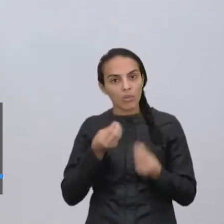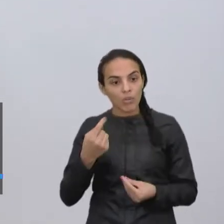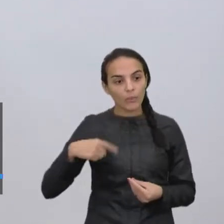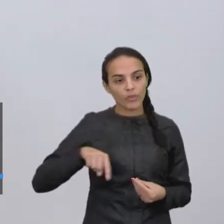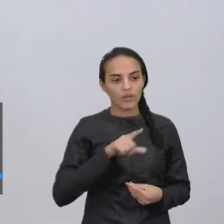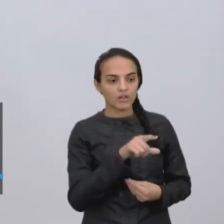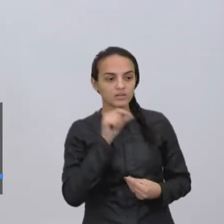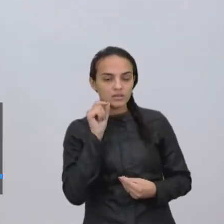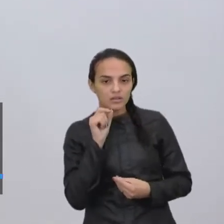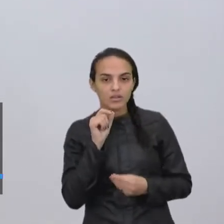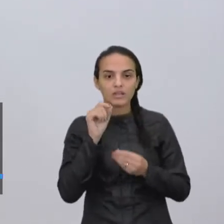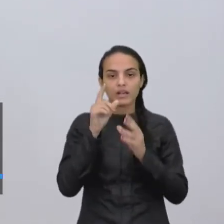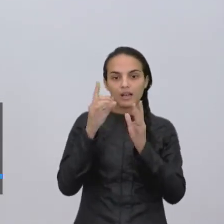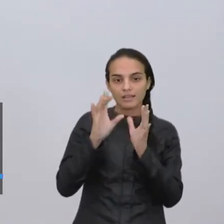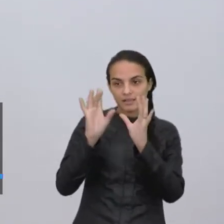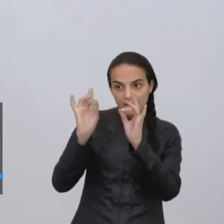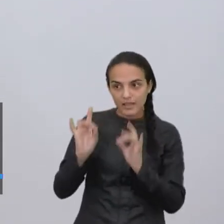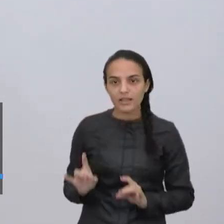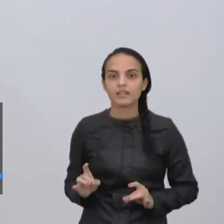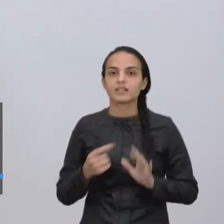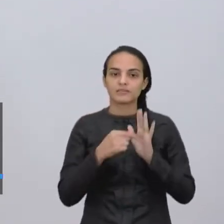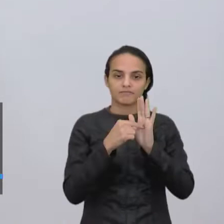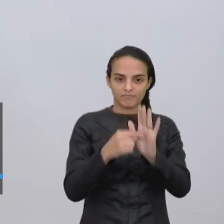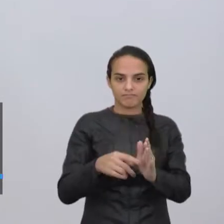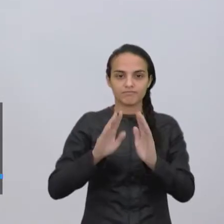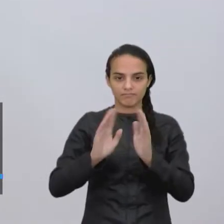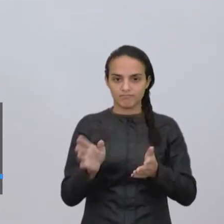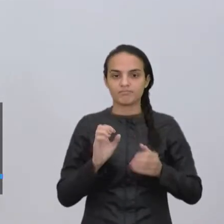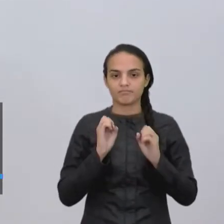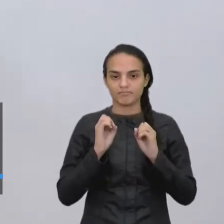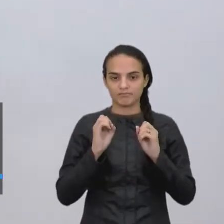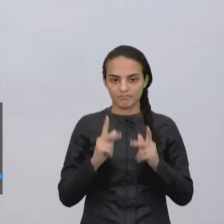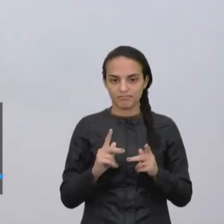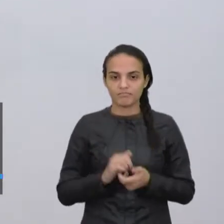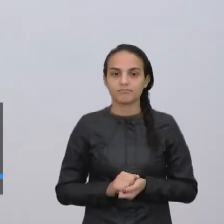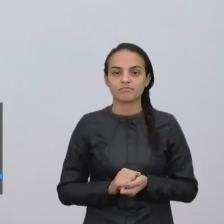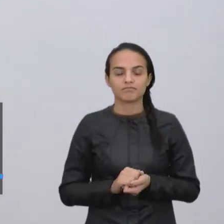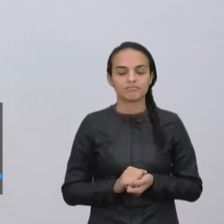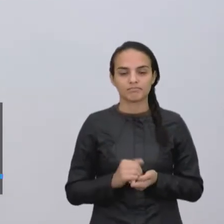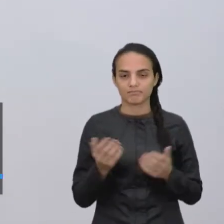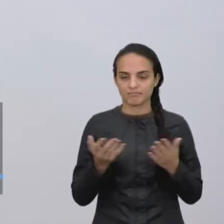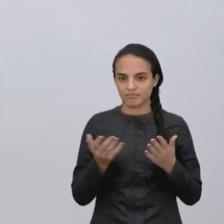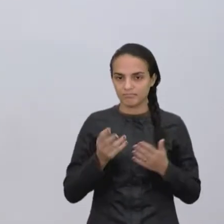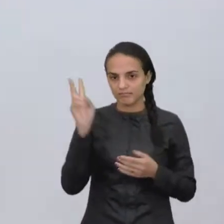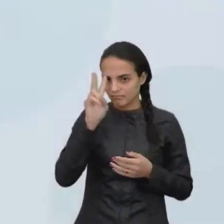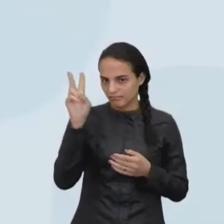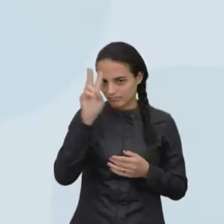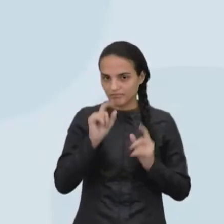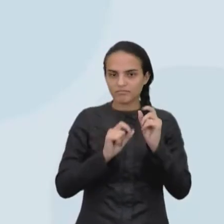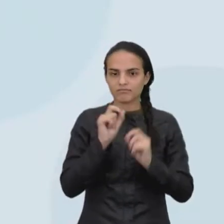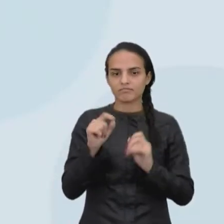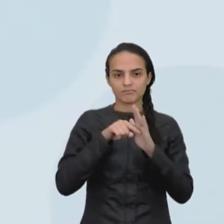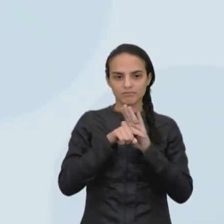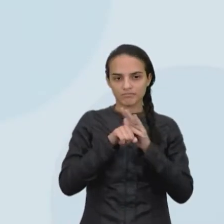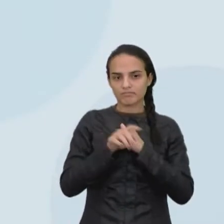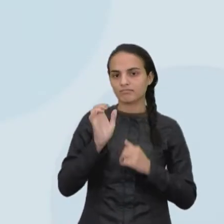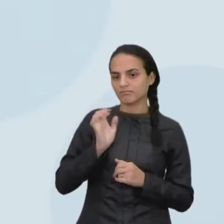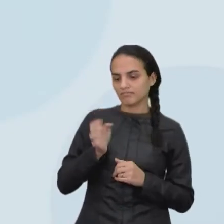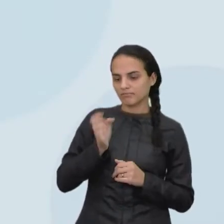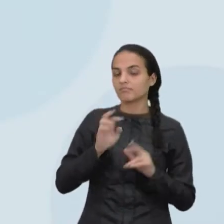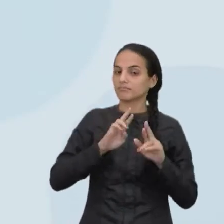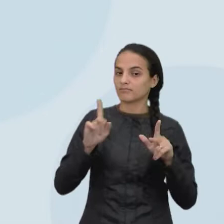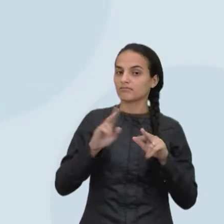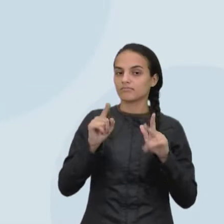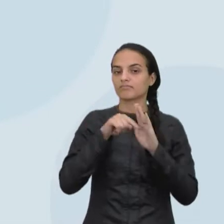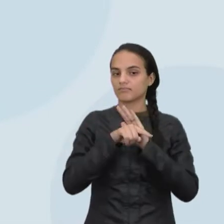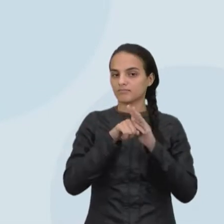uma técnica, a gente vai abordar essa parte, porque ele já tinha até comentado. Tudo bem? Então vamos relembrar o que é pesquisa estatística, porque pesquisa estatística é diferente de